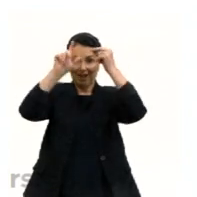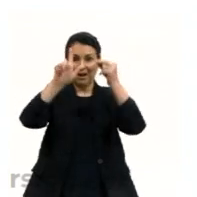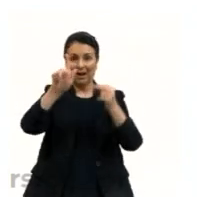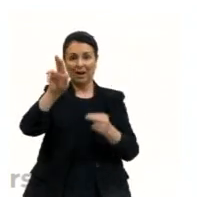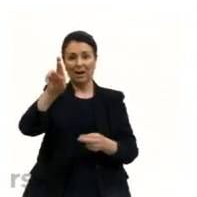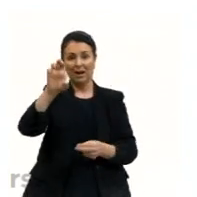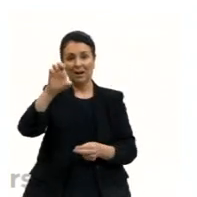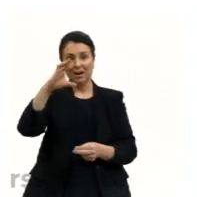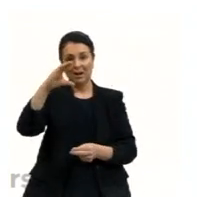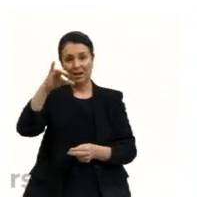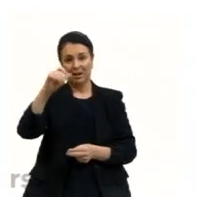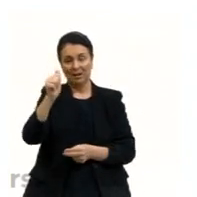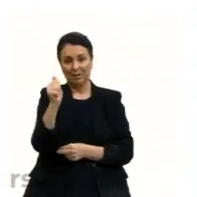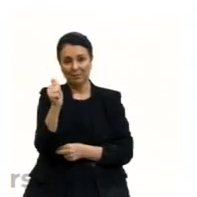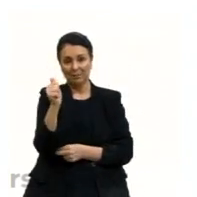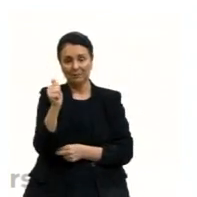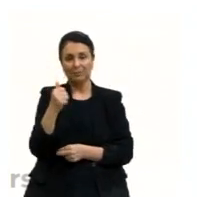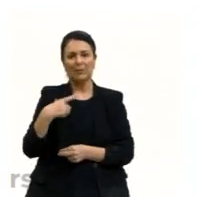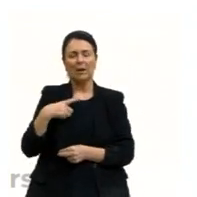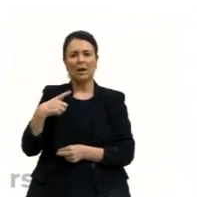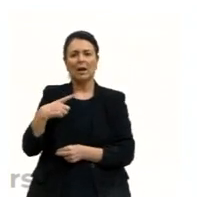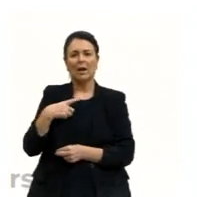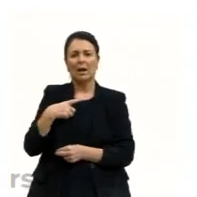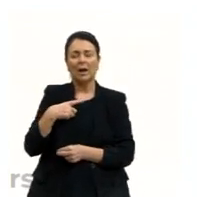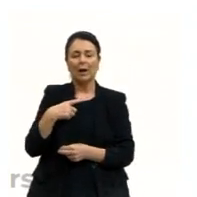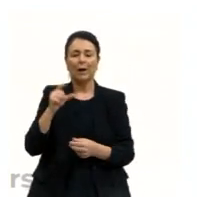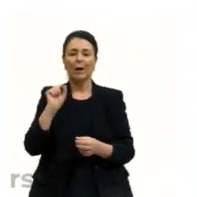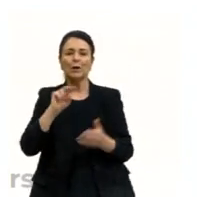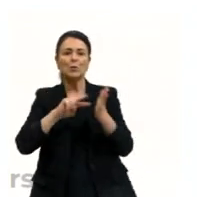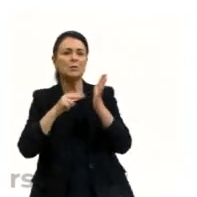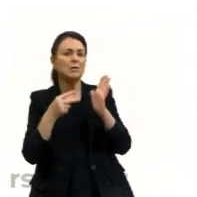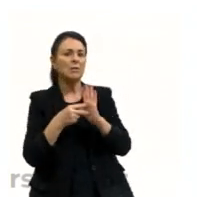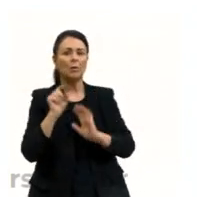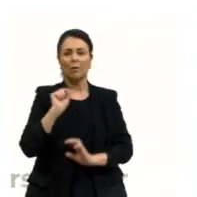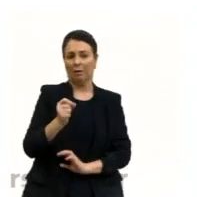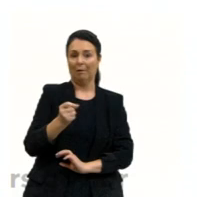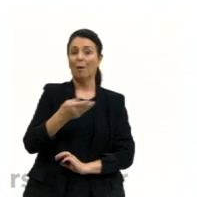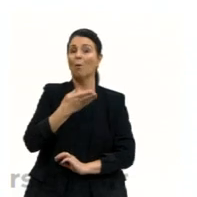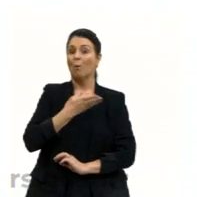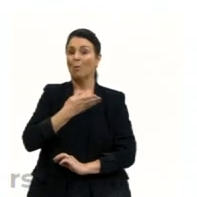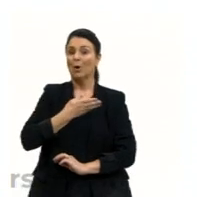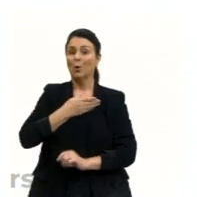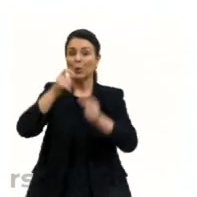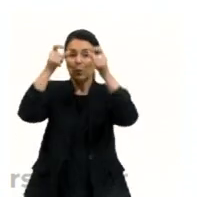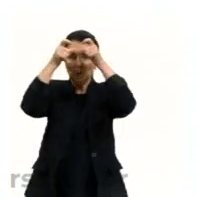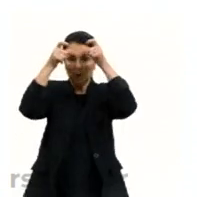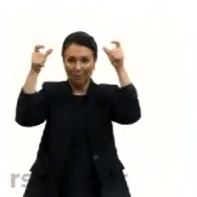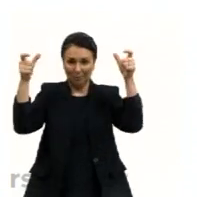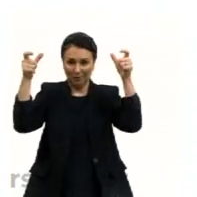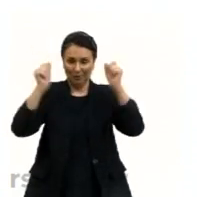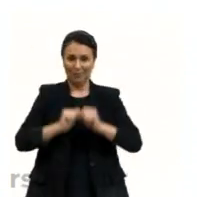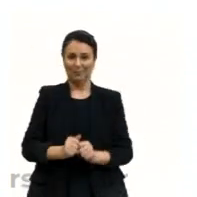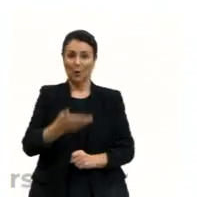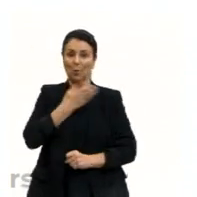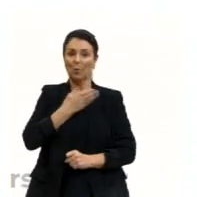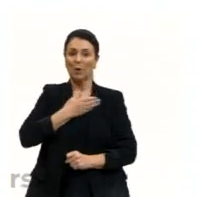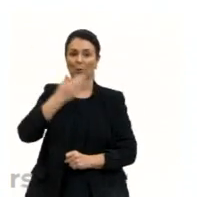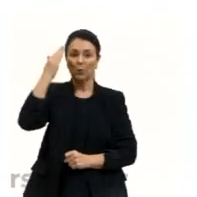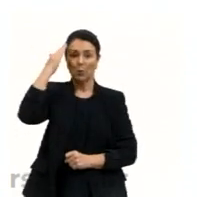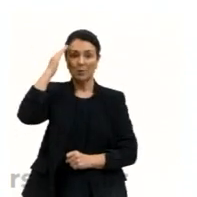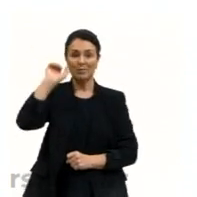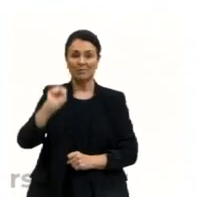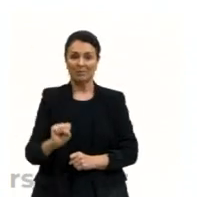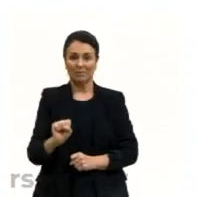decompondo essa palavra né aí seria amigo do Saber amigo do conhecimento um dos primeiros que vai trazer